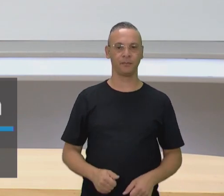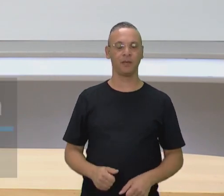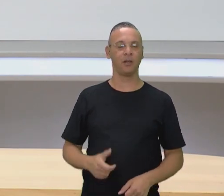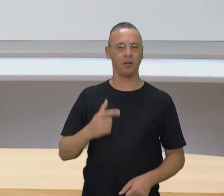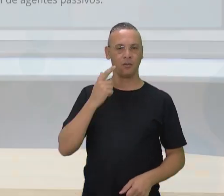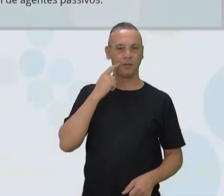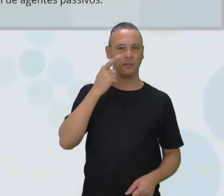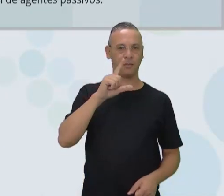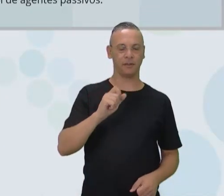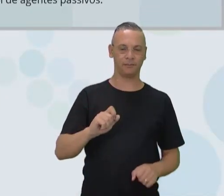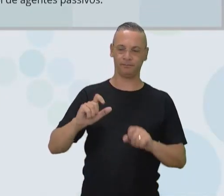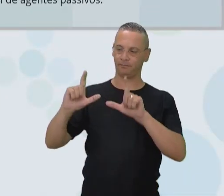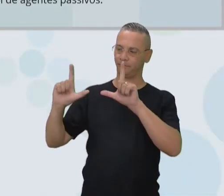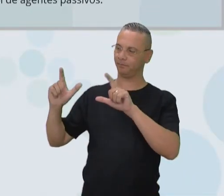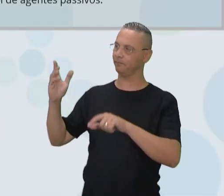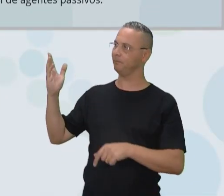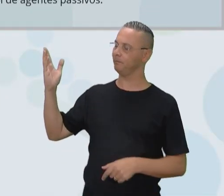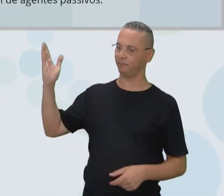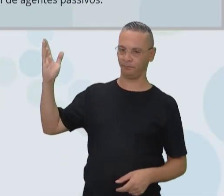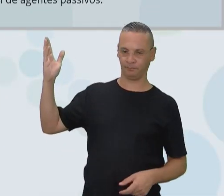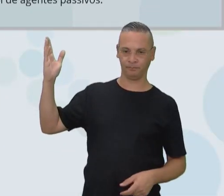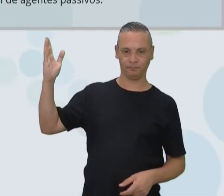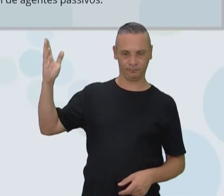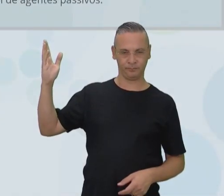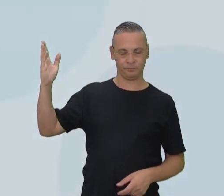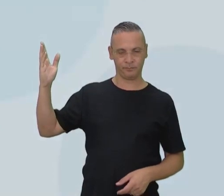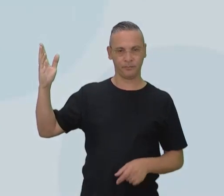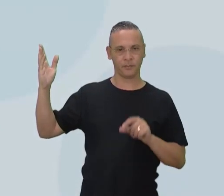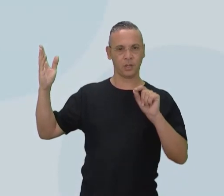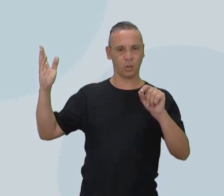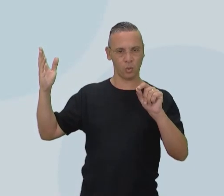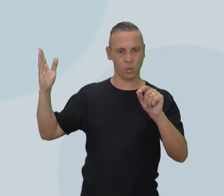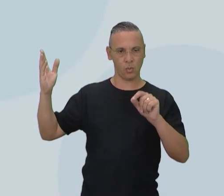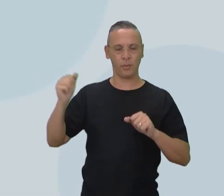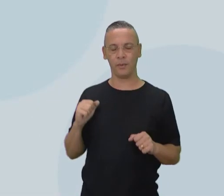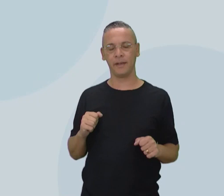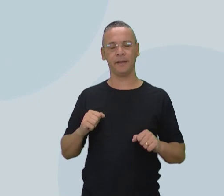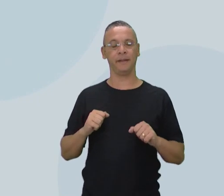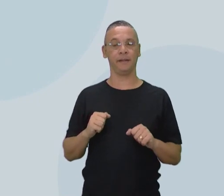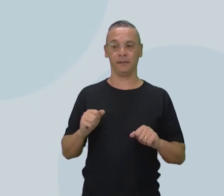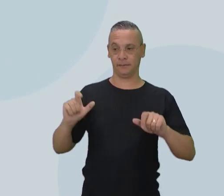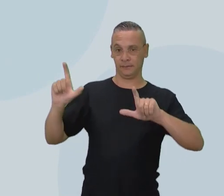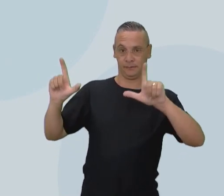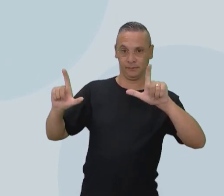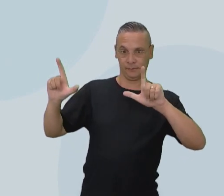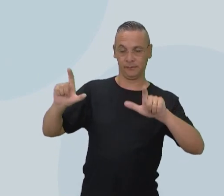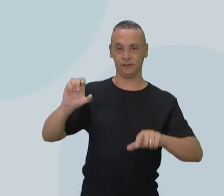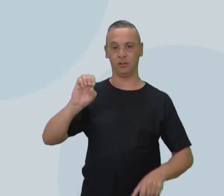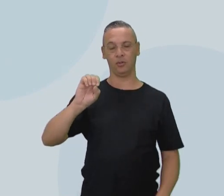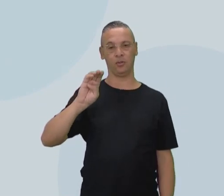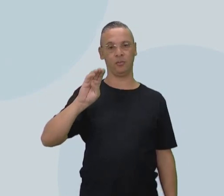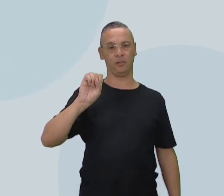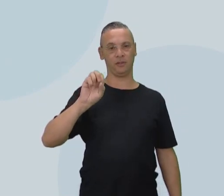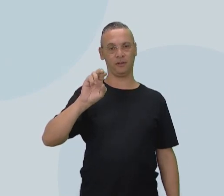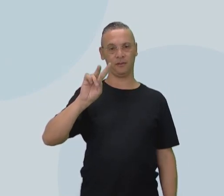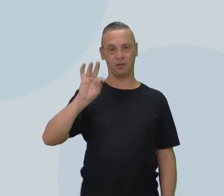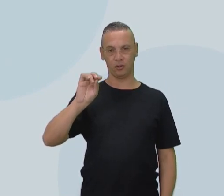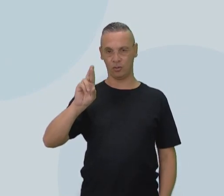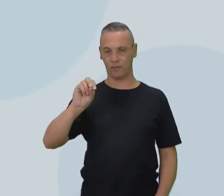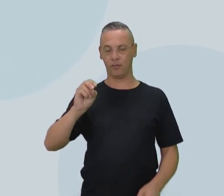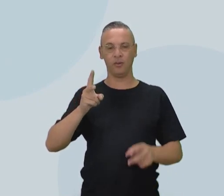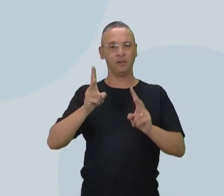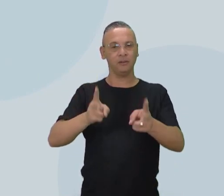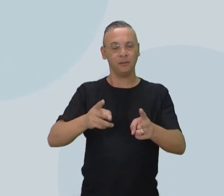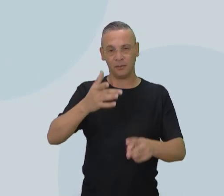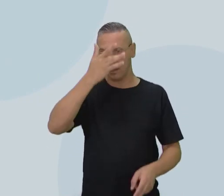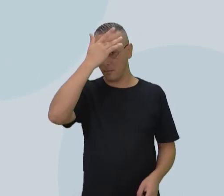Continuando a leitura, vamos lá, ó. O Observatório da Imprensa funcionará como um fórum permanente onde os usuários da